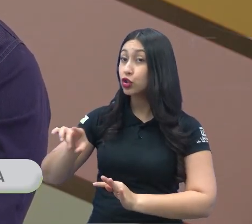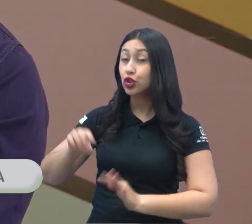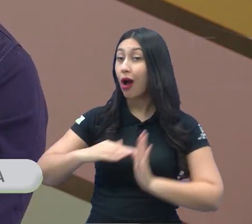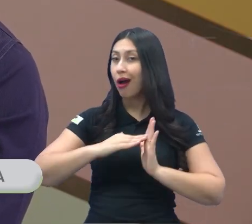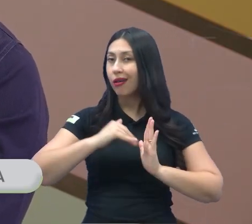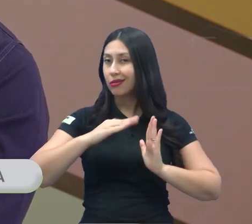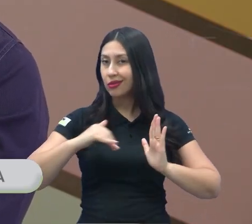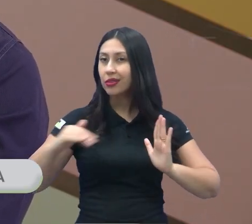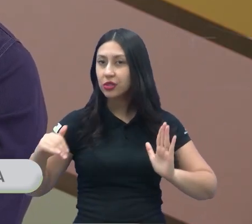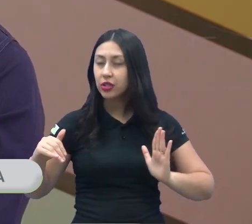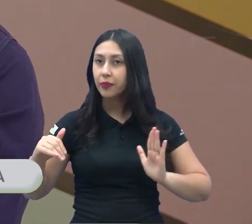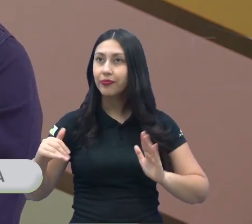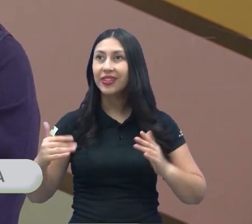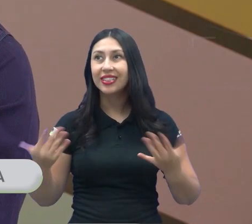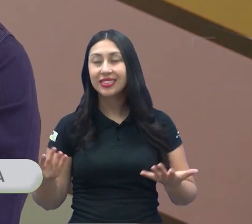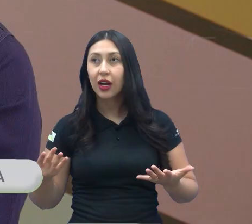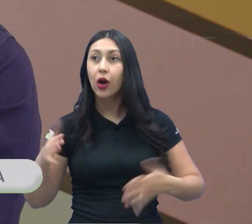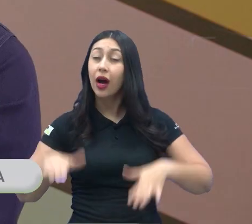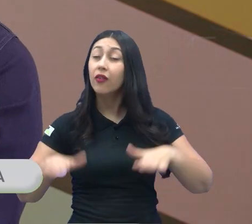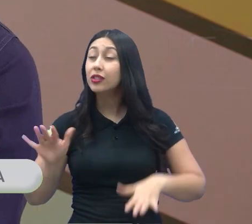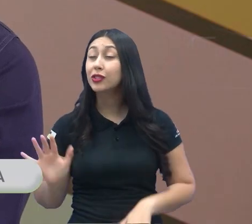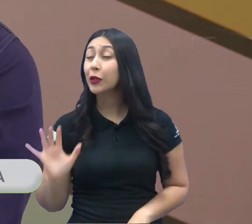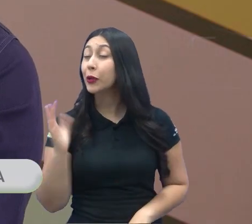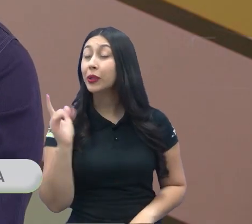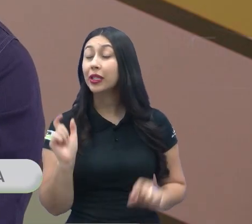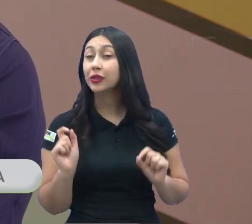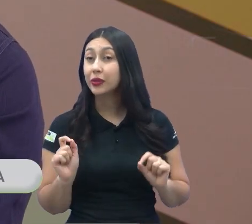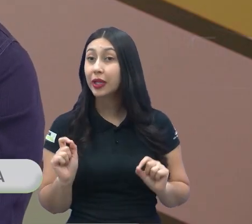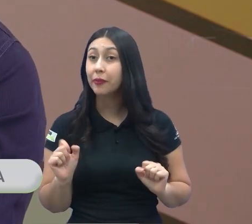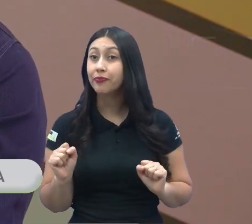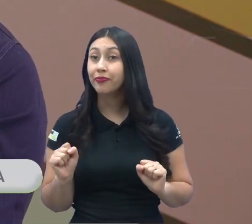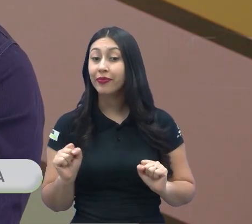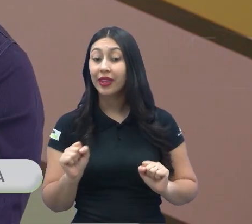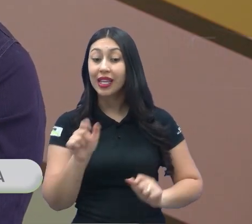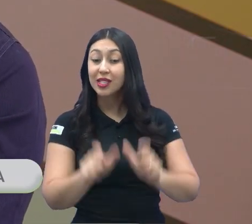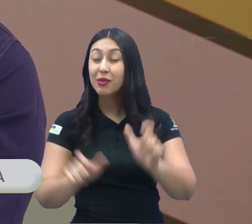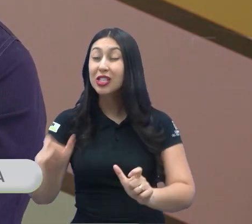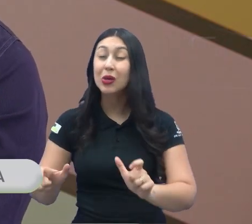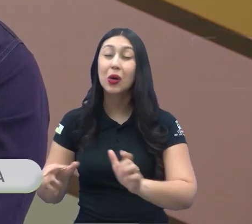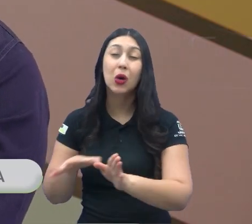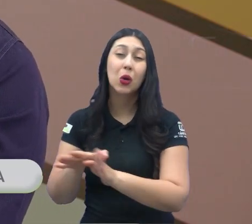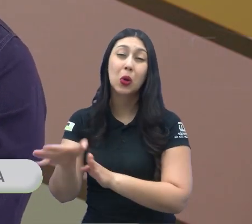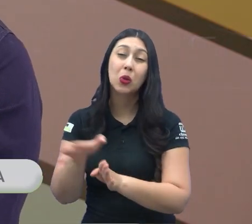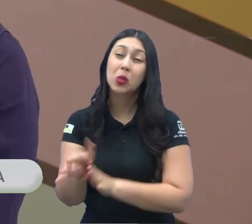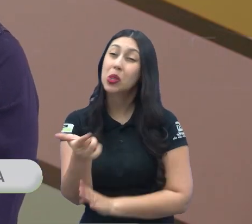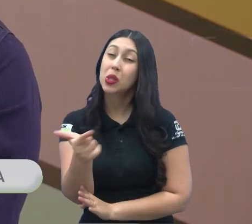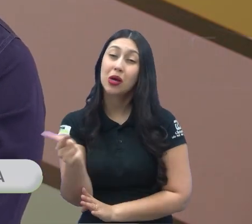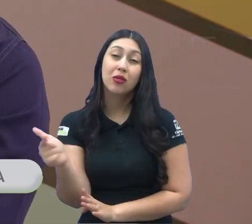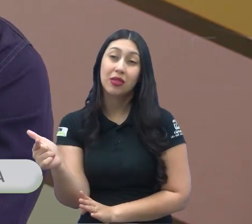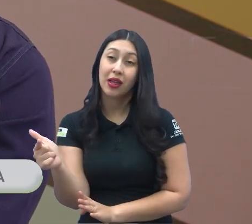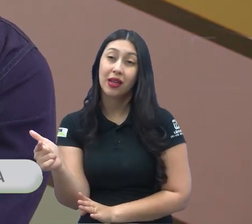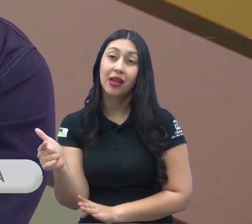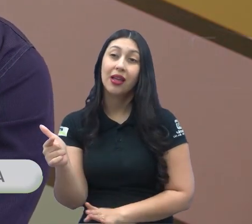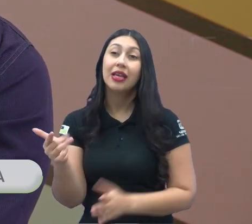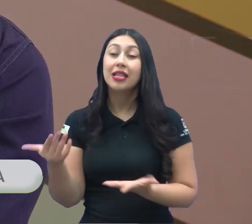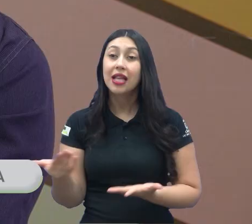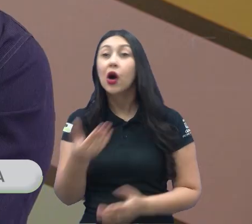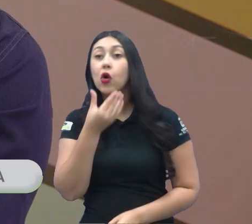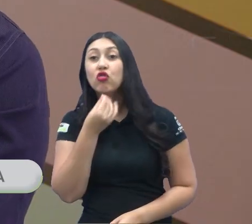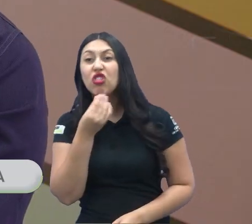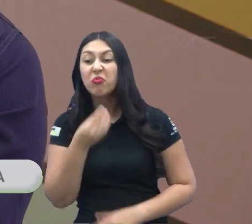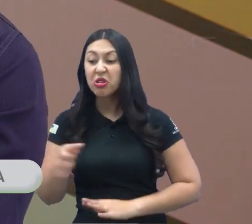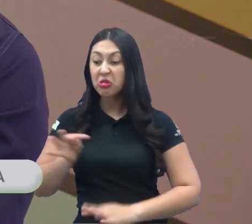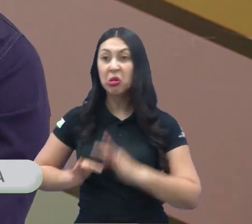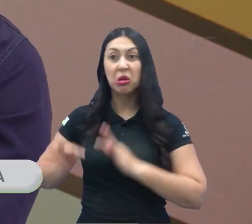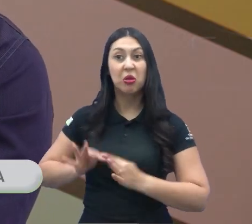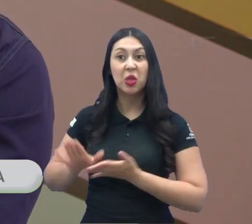vezes acontece, e isso eu acredito que acontece muito porque as pessoas acabam não sendo bem instruídas, bem informadas. É muito comum com os homens, às vezes, não fazer o tratamento,